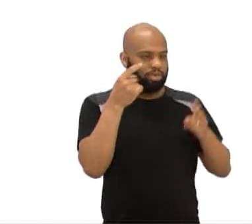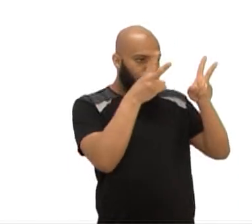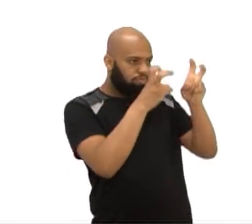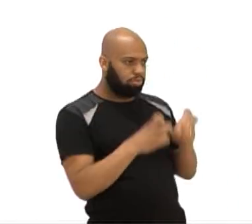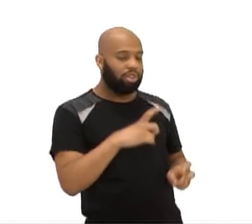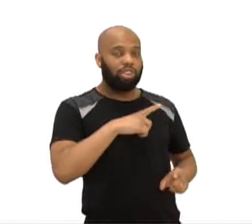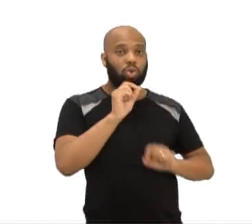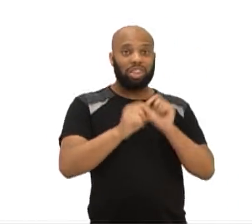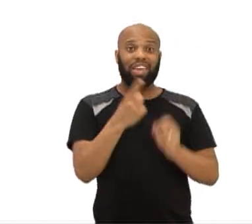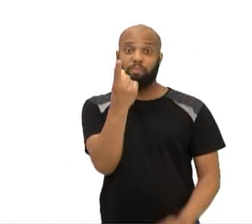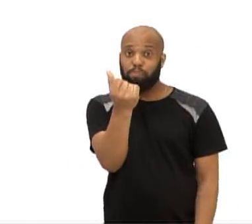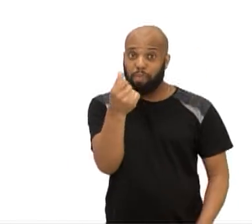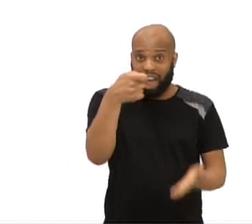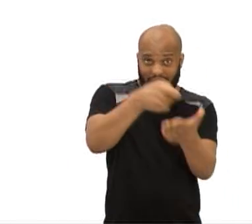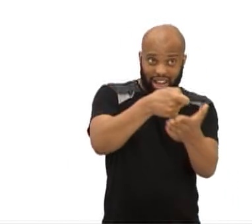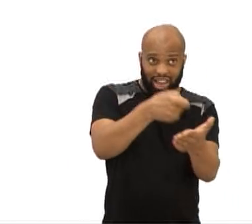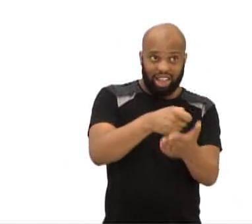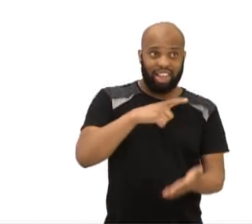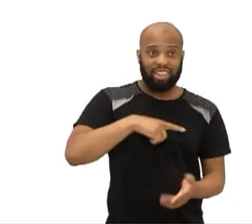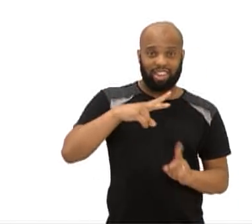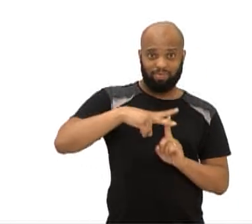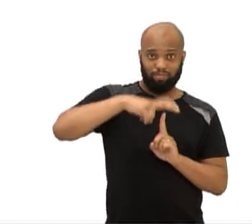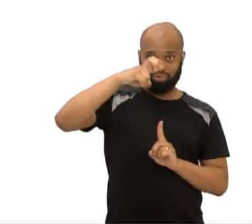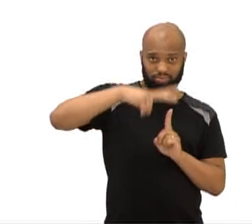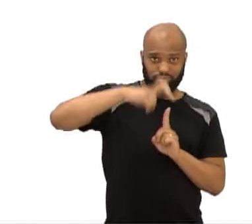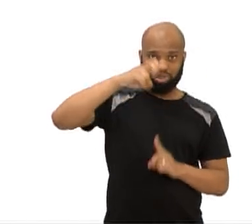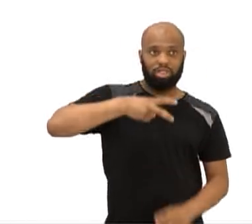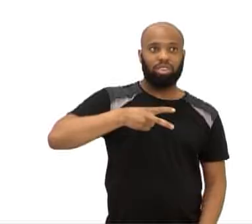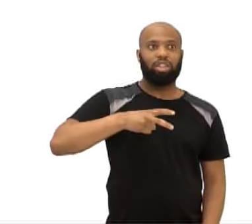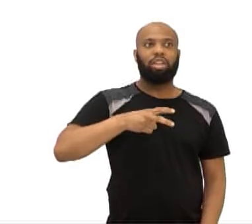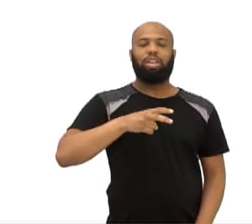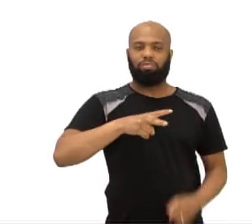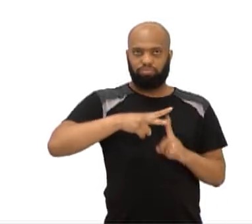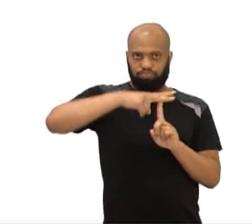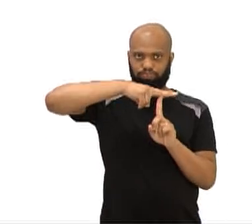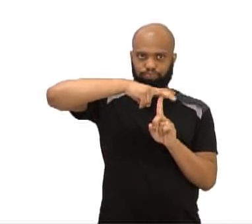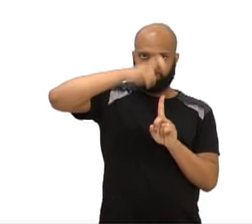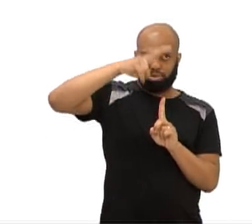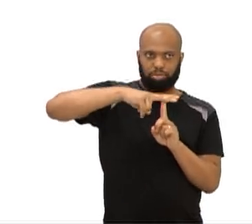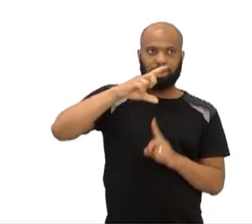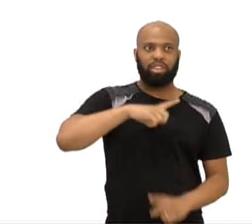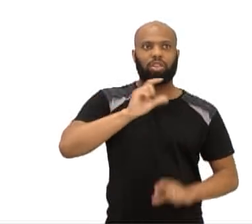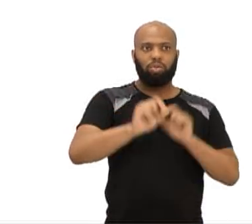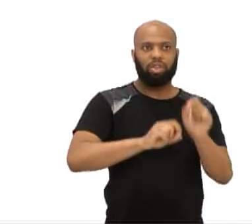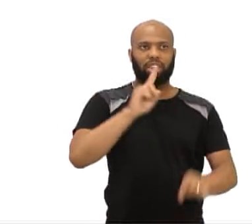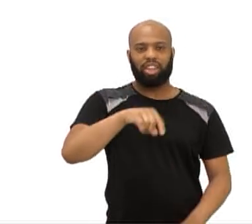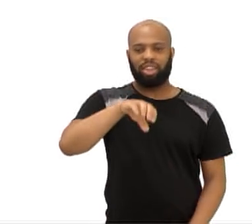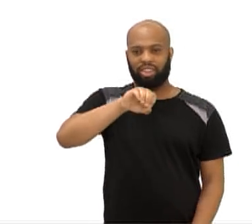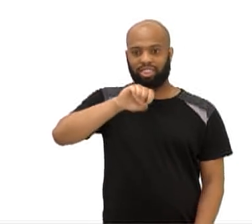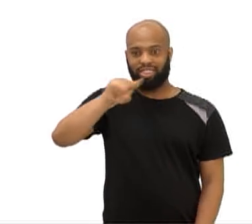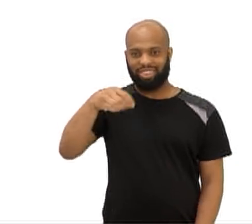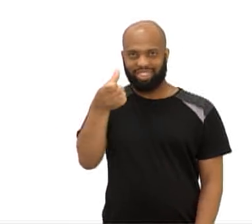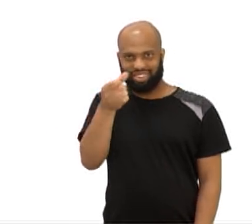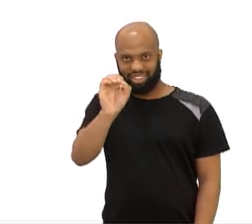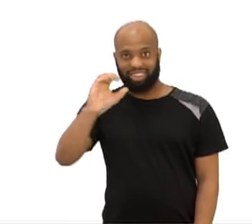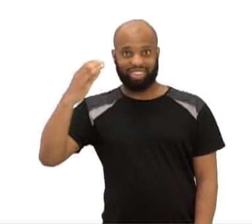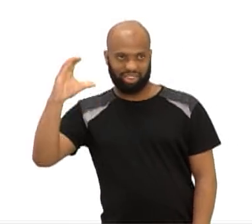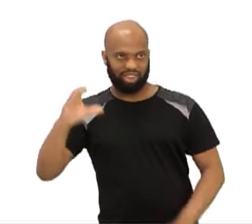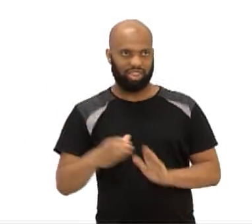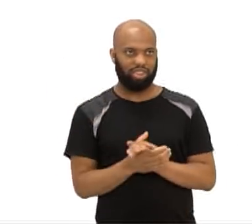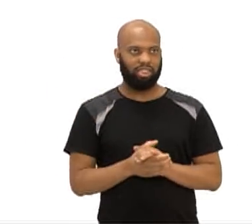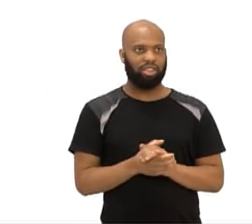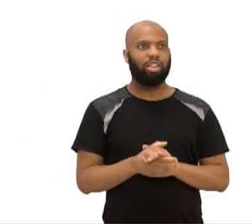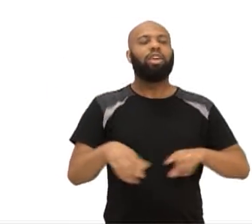os valores. Olha só, os refrigerantes sem casco está saindo por 60 centavos.